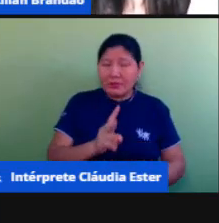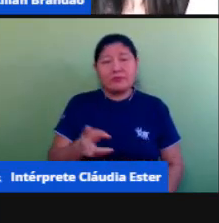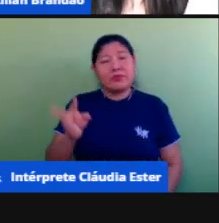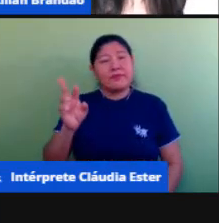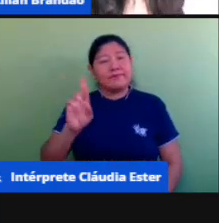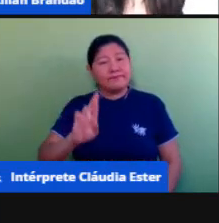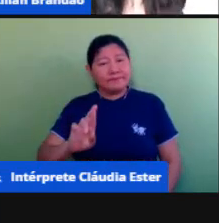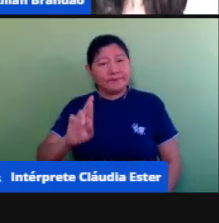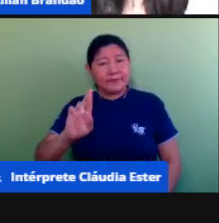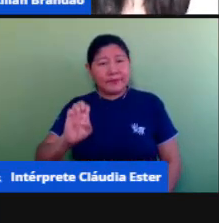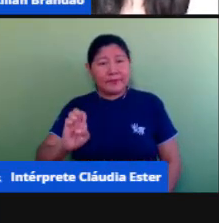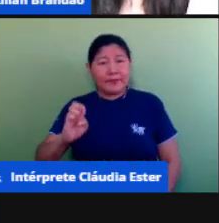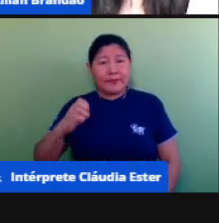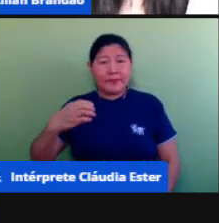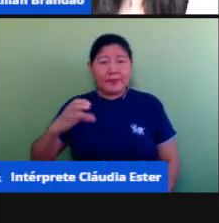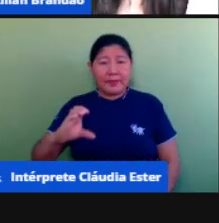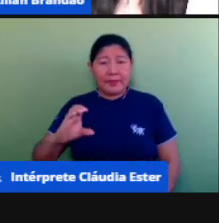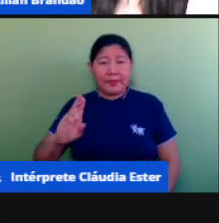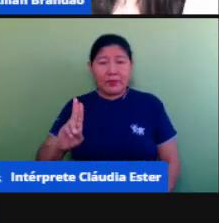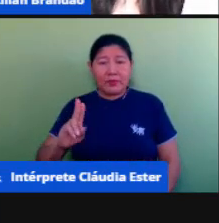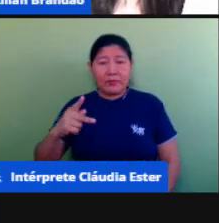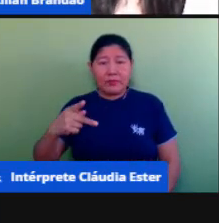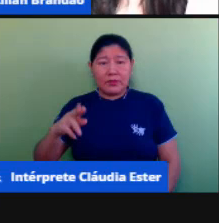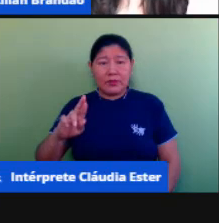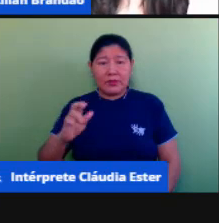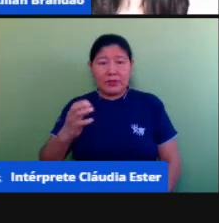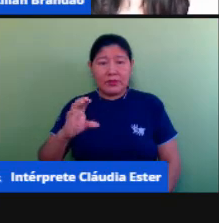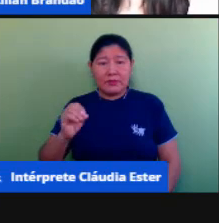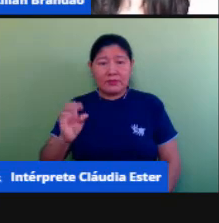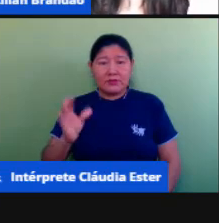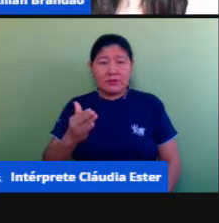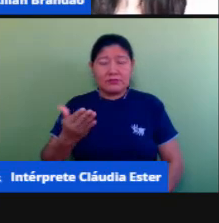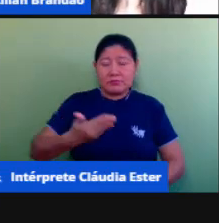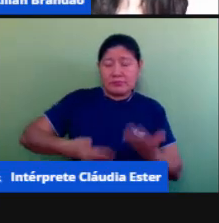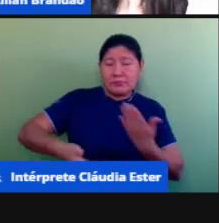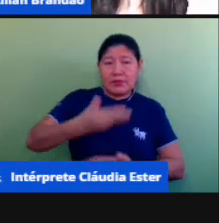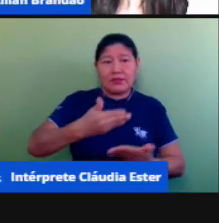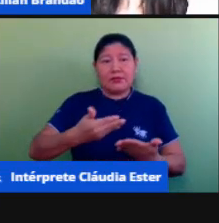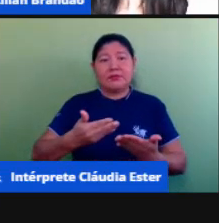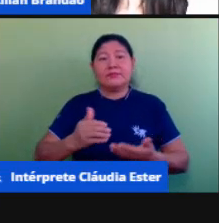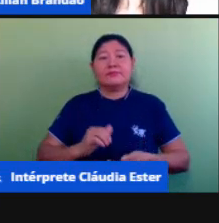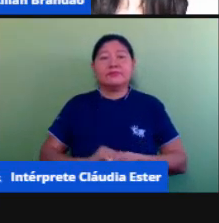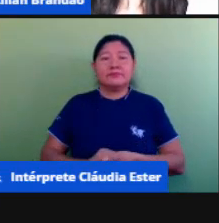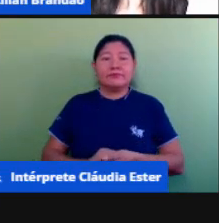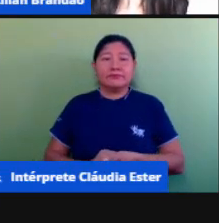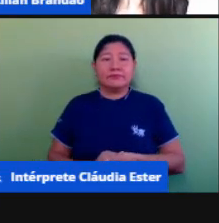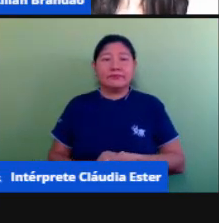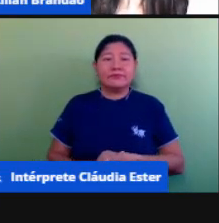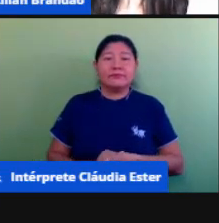direcionada nos cadernos complementares. Pode passar, por gentileza.